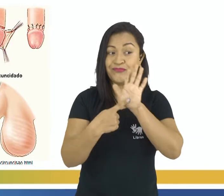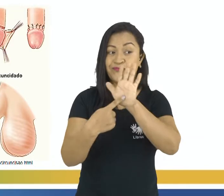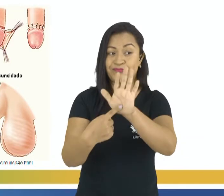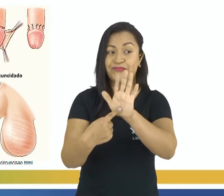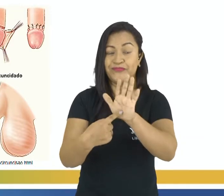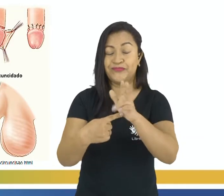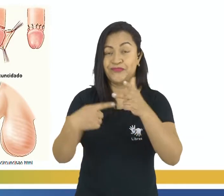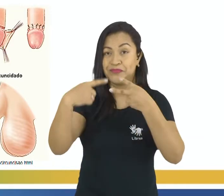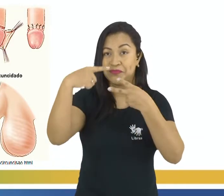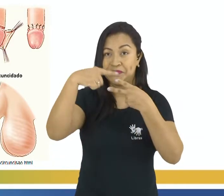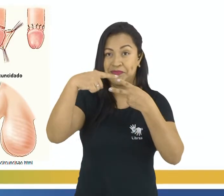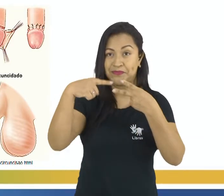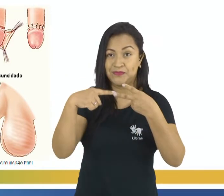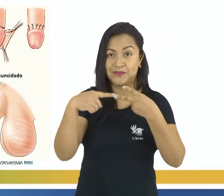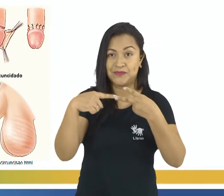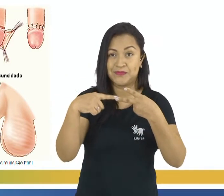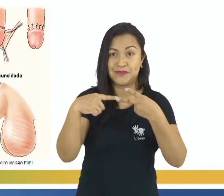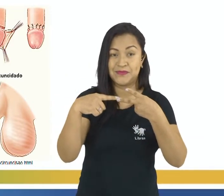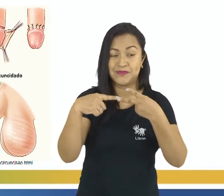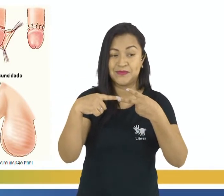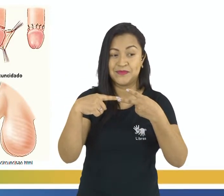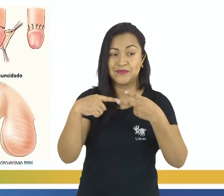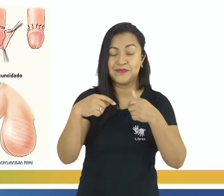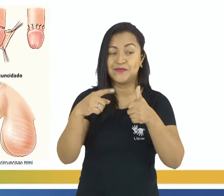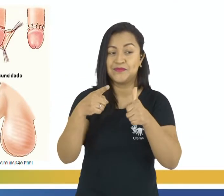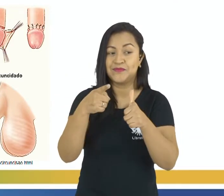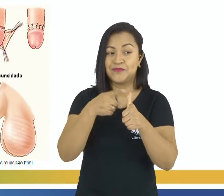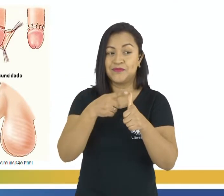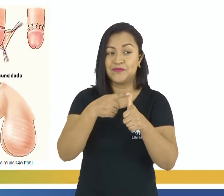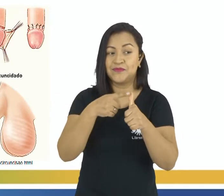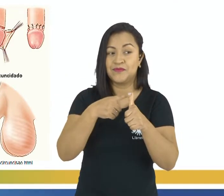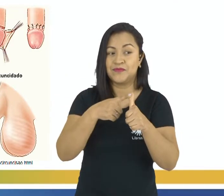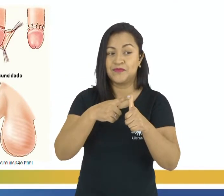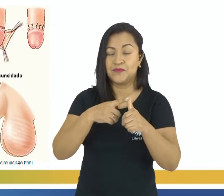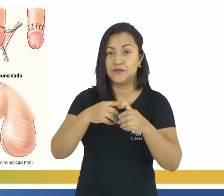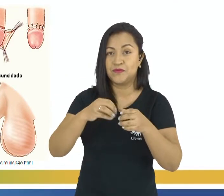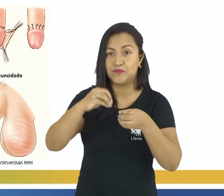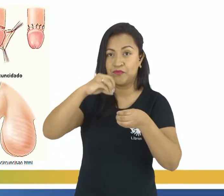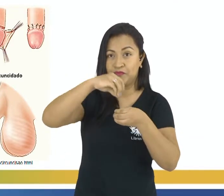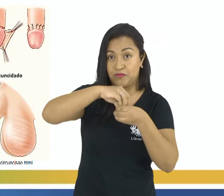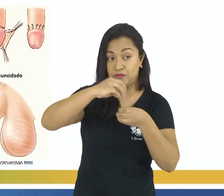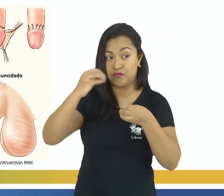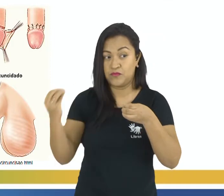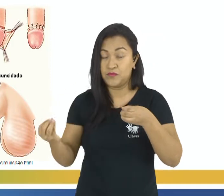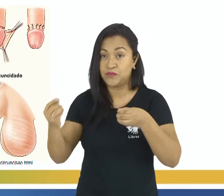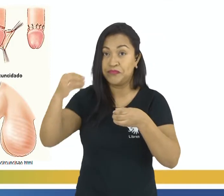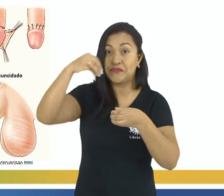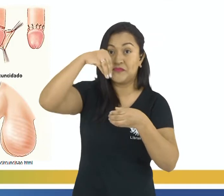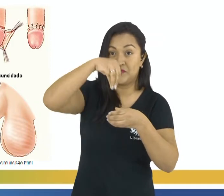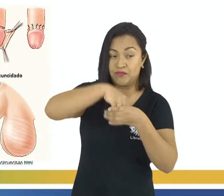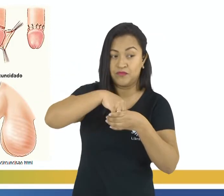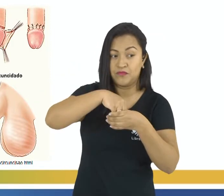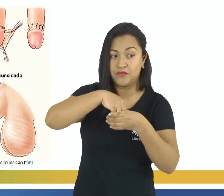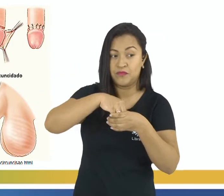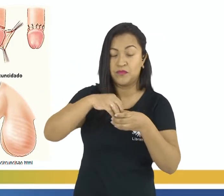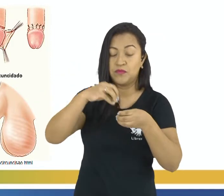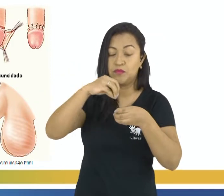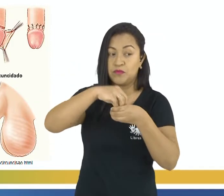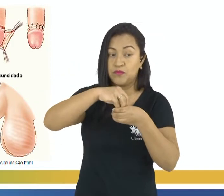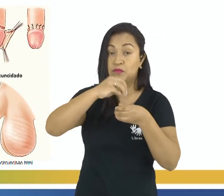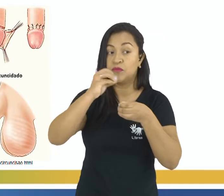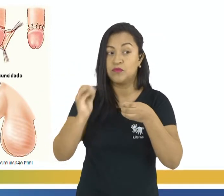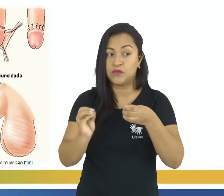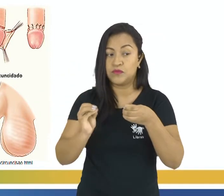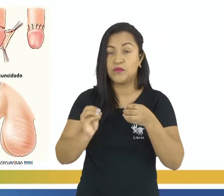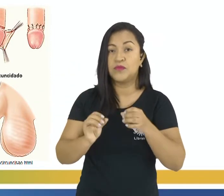duas partes. Ele é formado pelos órgãos externos e pelos órgãos internos. Os órgãos externos são formados